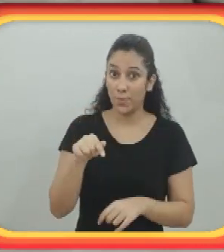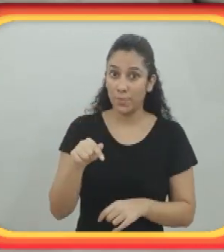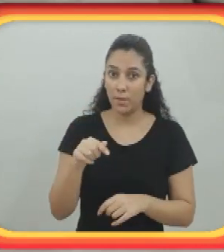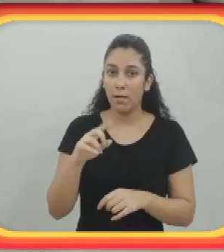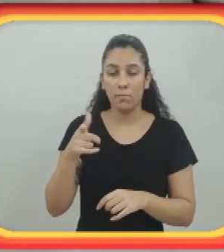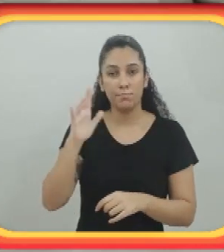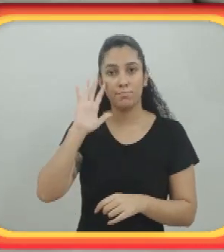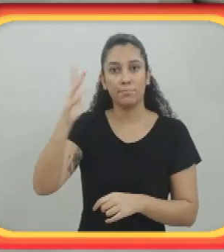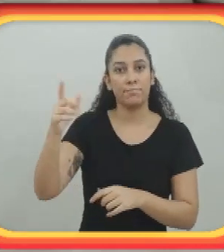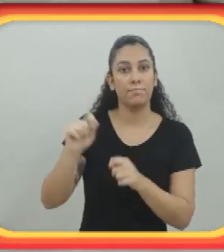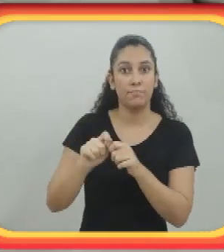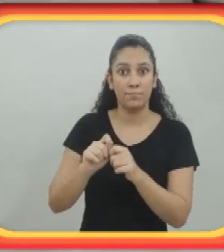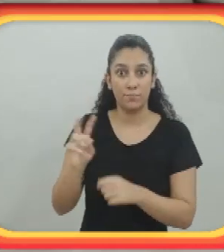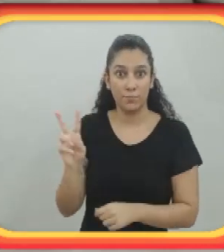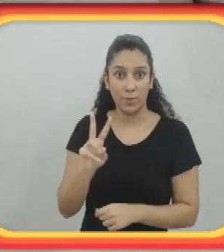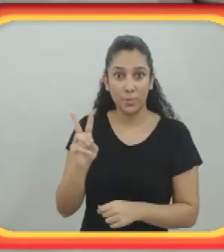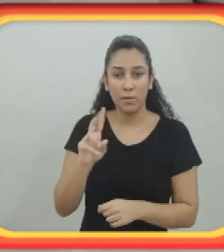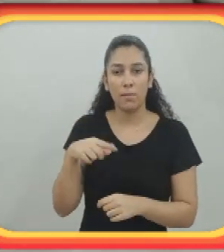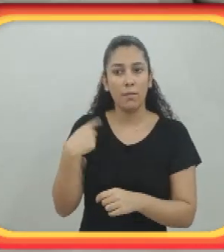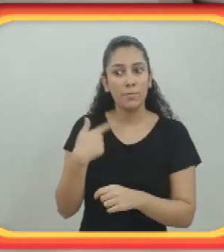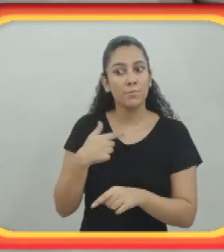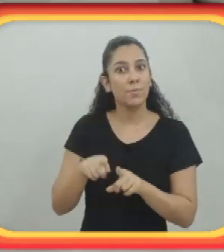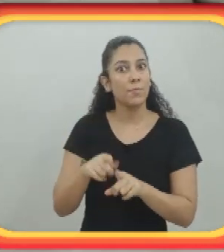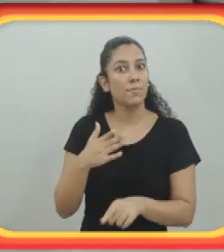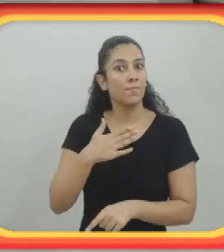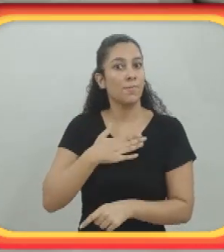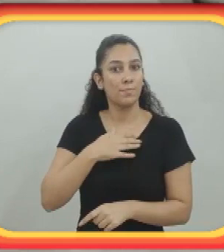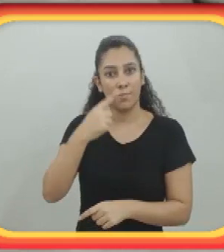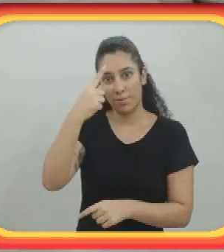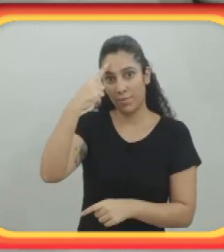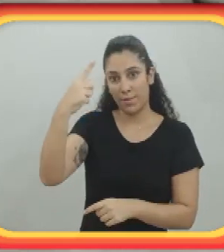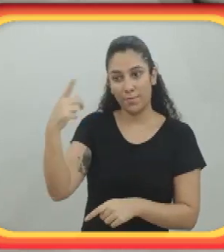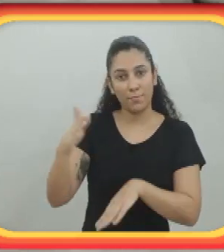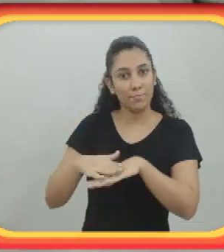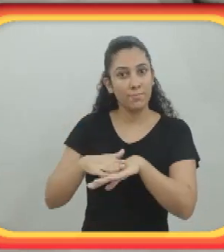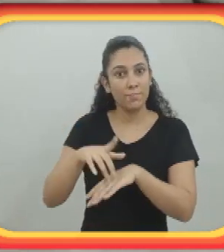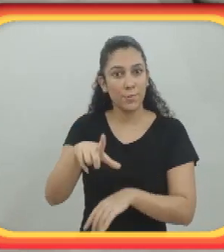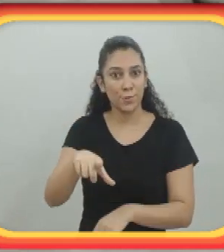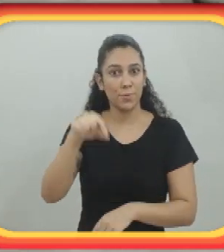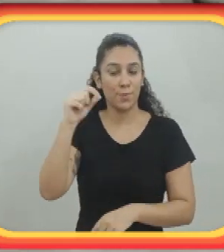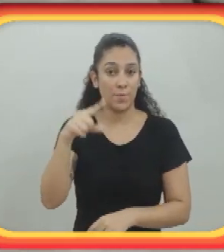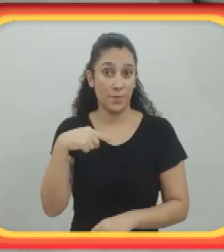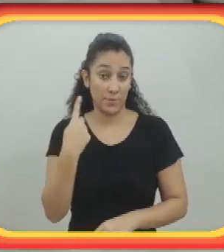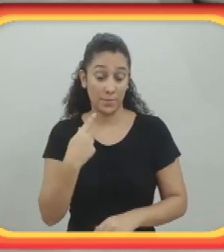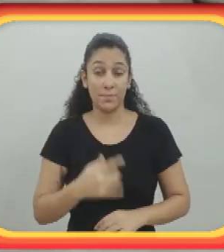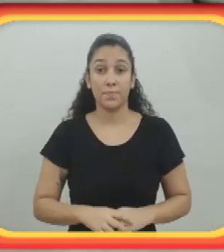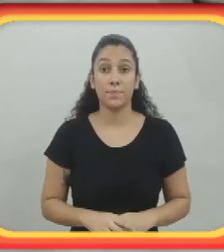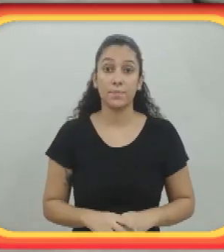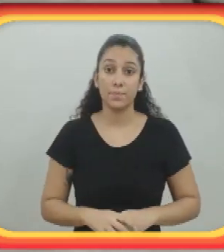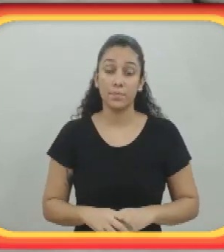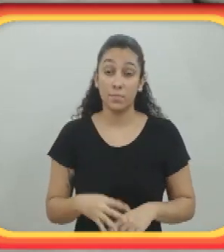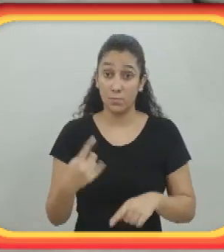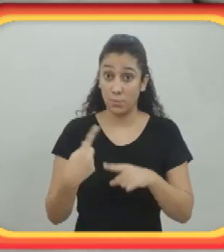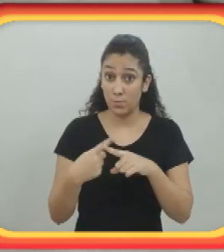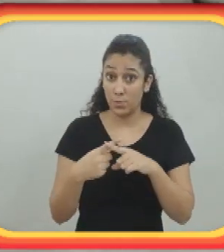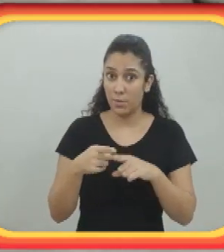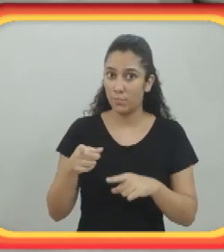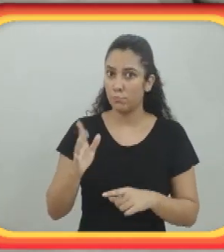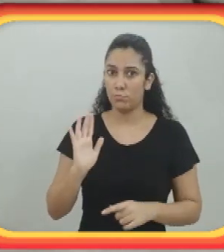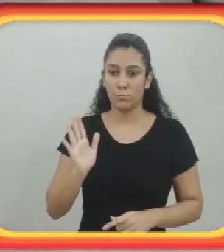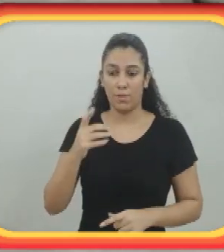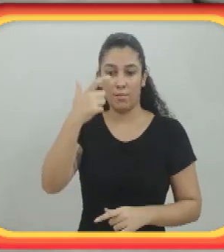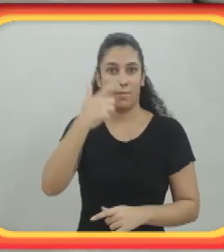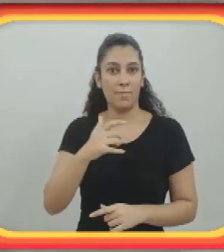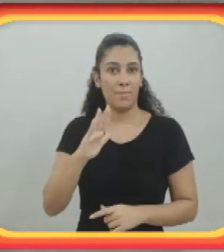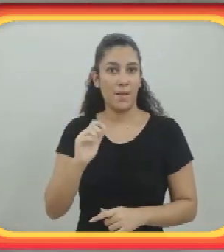curso. E a gente conversando, né, depois que ele fez o vestibular, né, nós até gostamos muito da ideia dele ter escolhido o